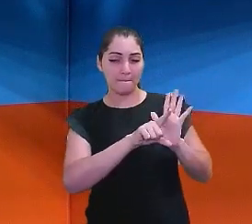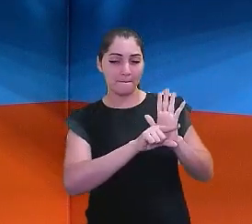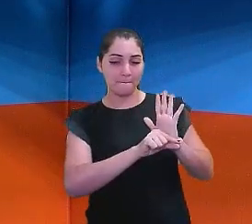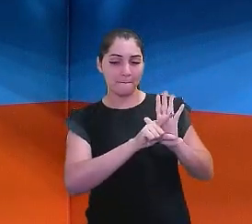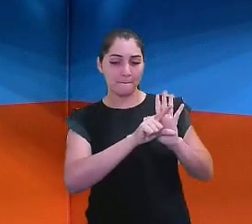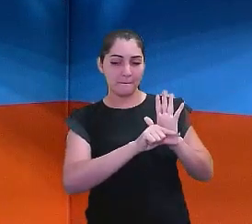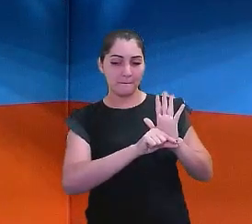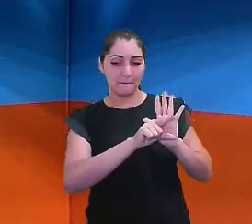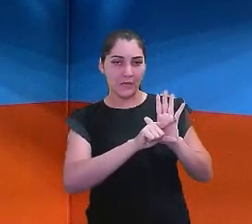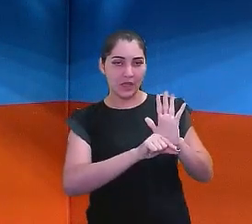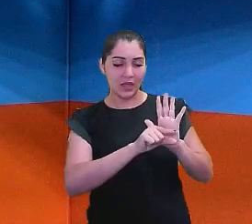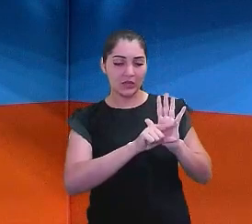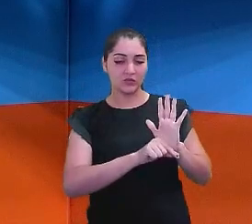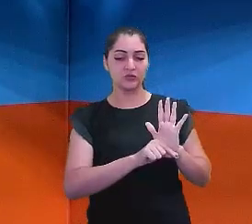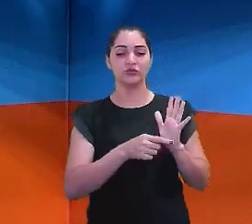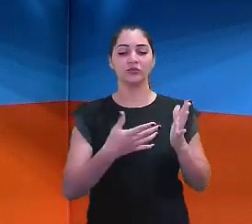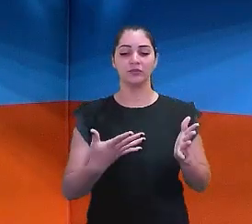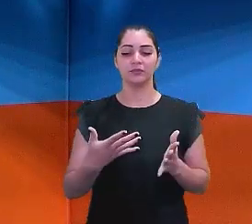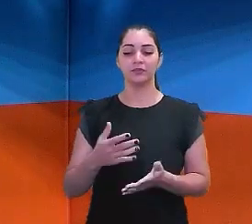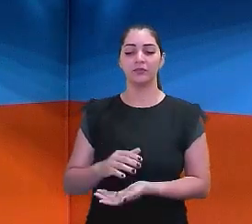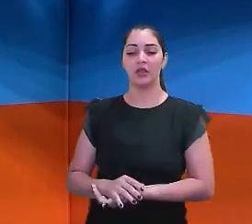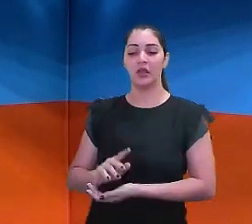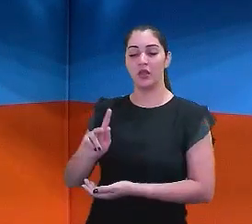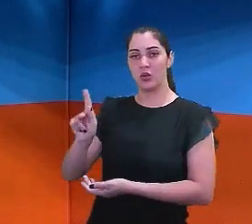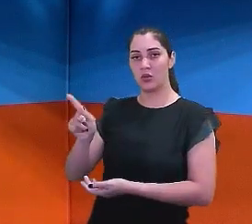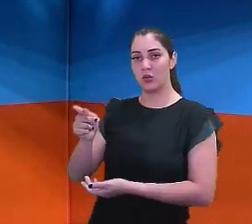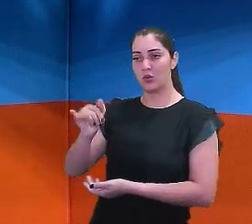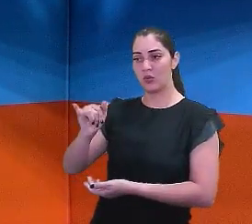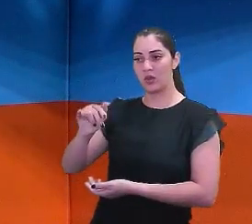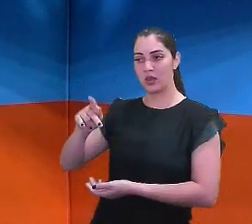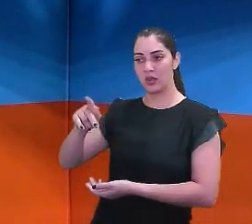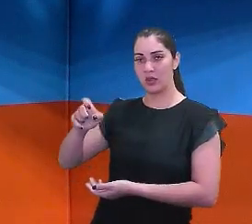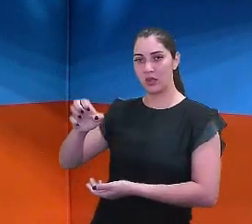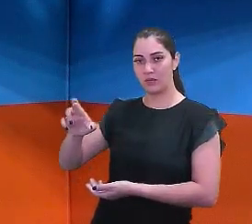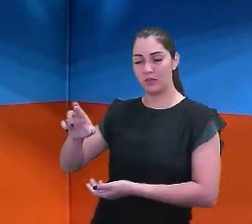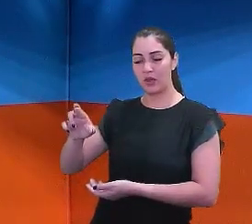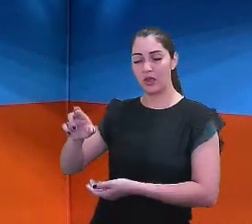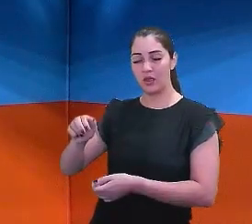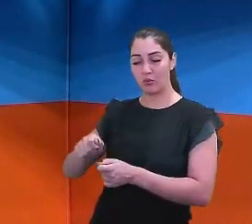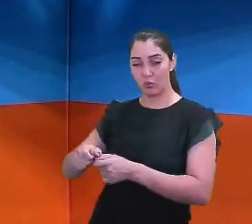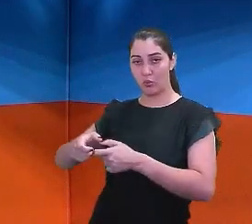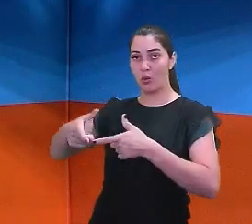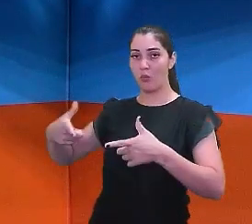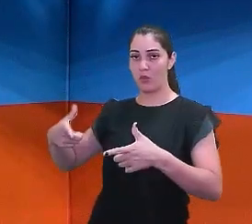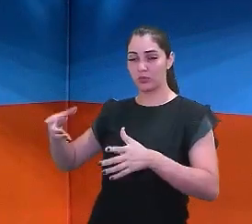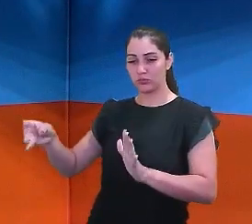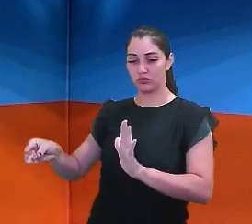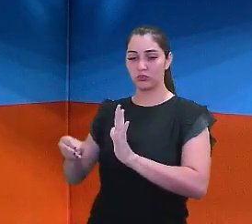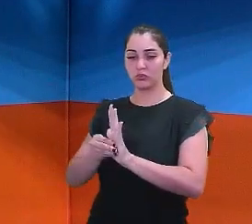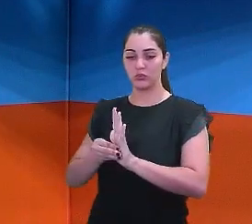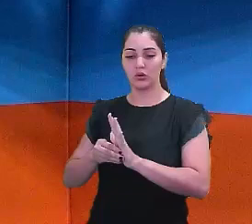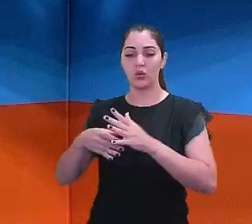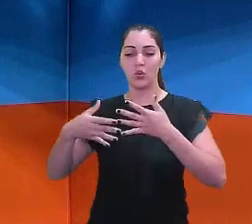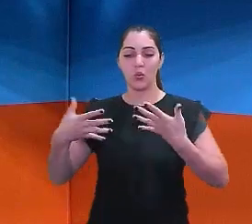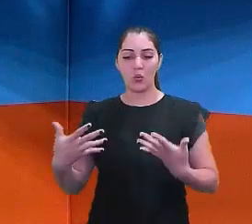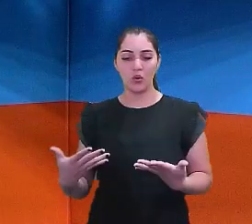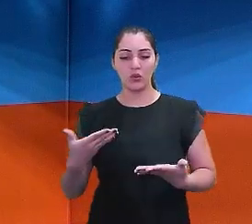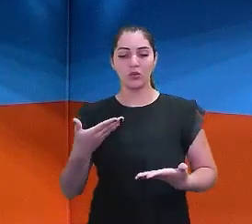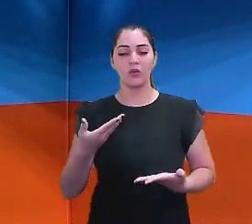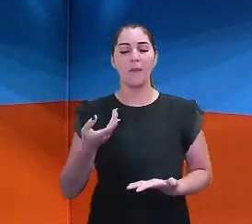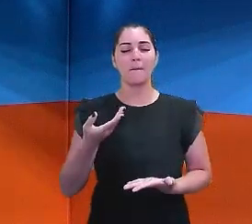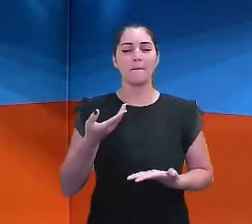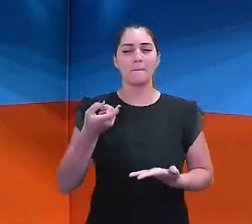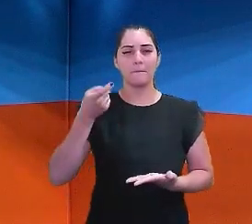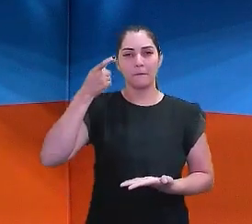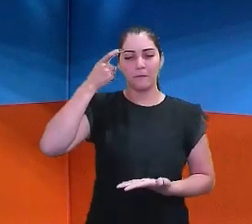né? A diminuição de alguma coisa. E o hiper quer dizer o aumento, né? O acréscimo de alguma coisa. Então, quando eu penso em hipertireoidismo,